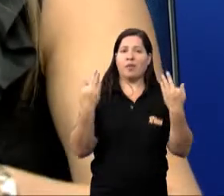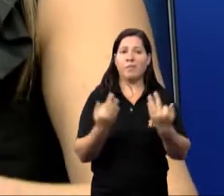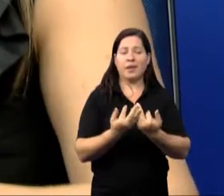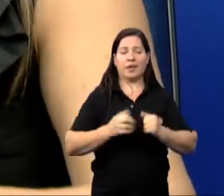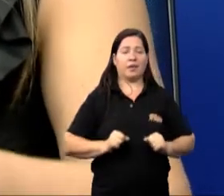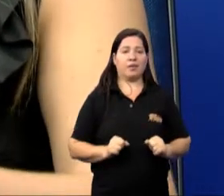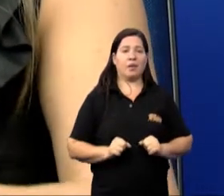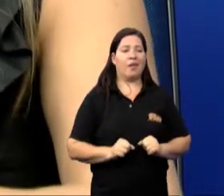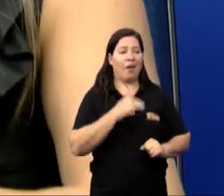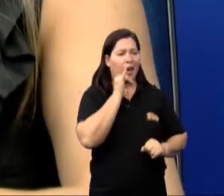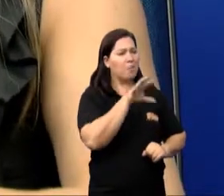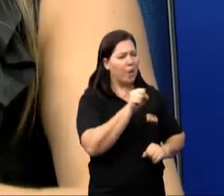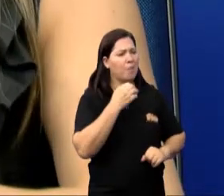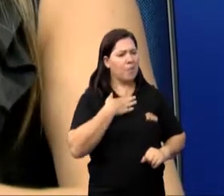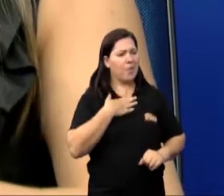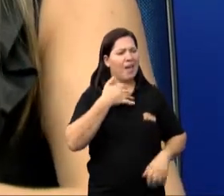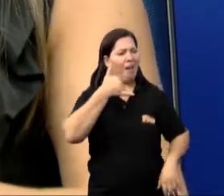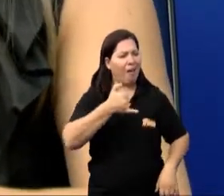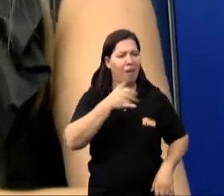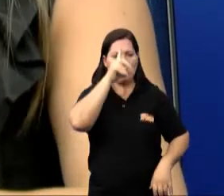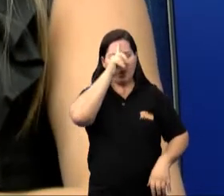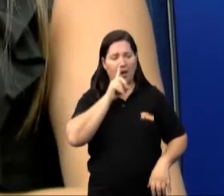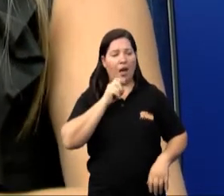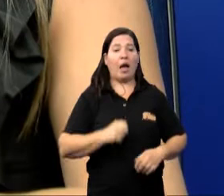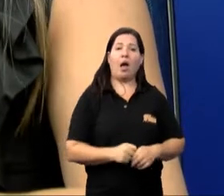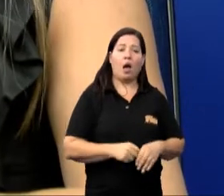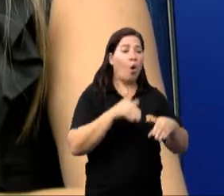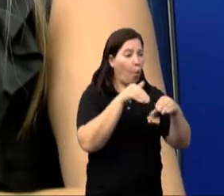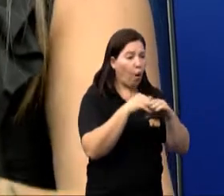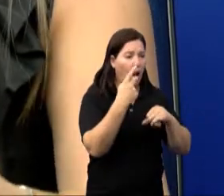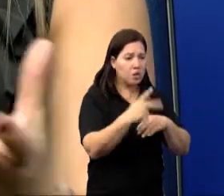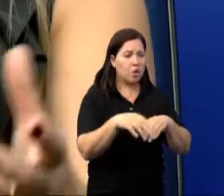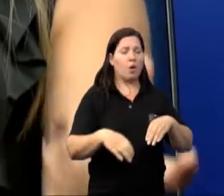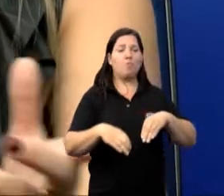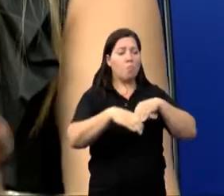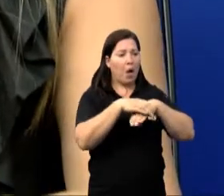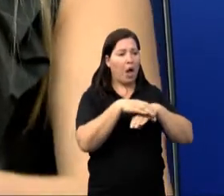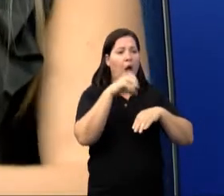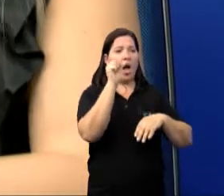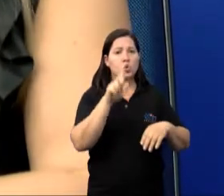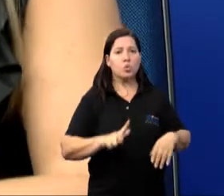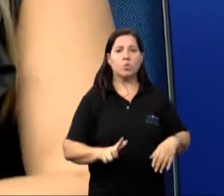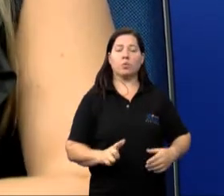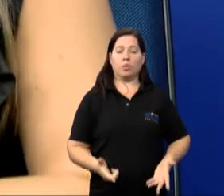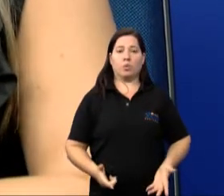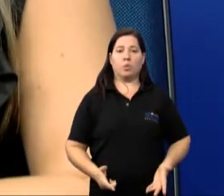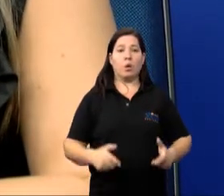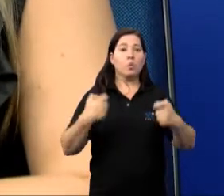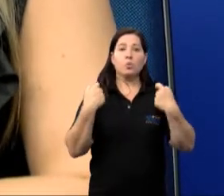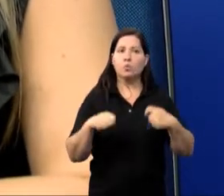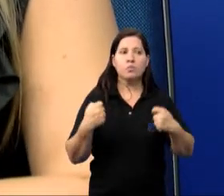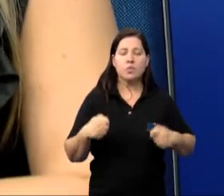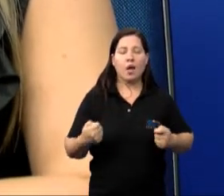amarela. Por favor, olha, guarda o seu sapato azul, né? Vamos ali, eu não preciso ter uma aula de cores,